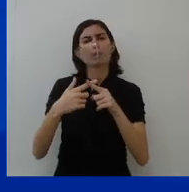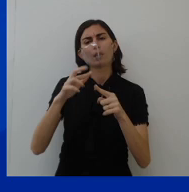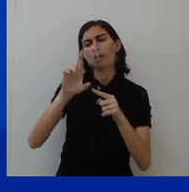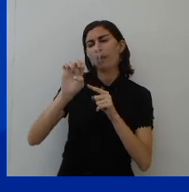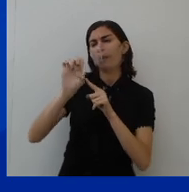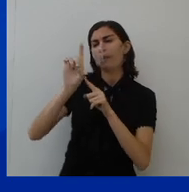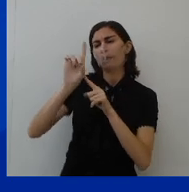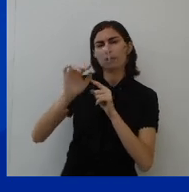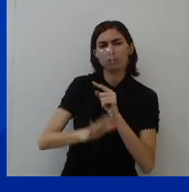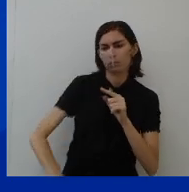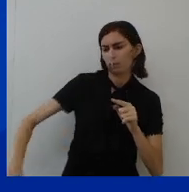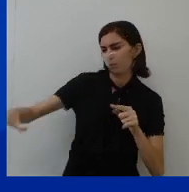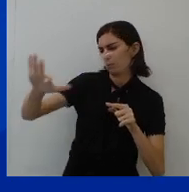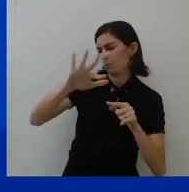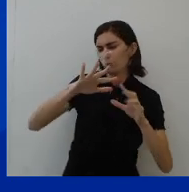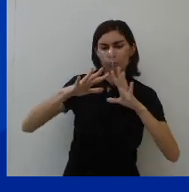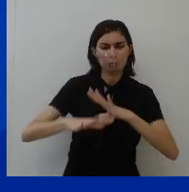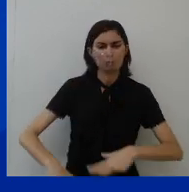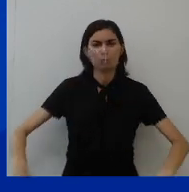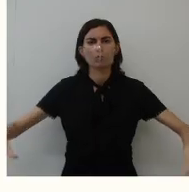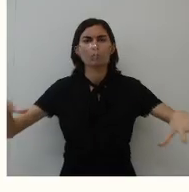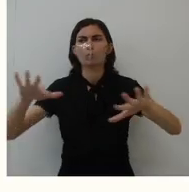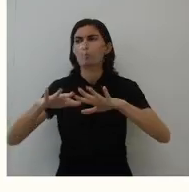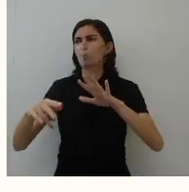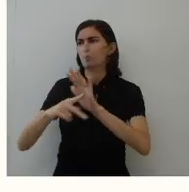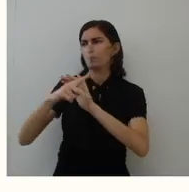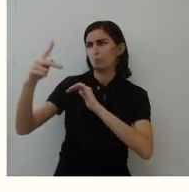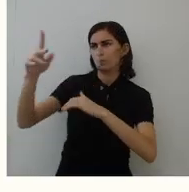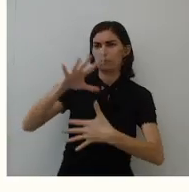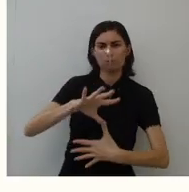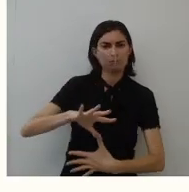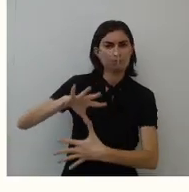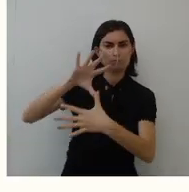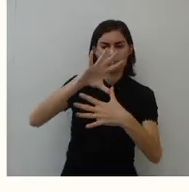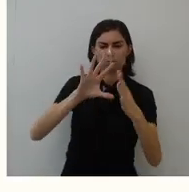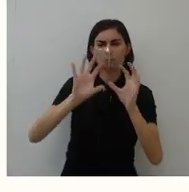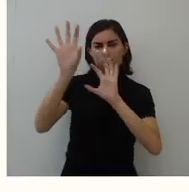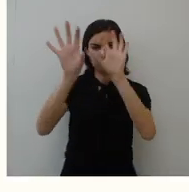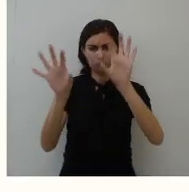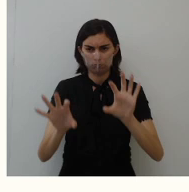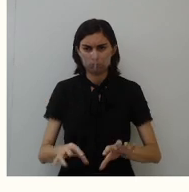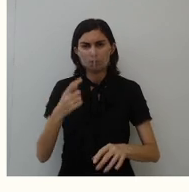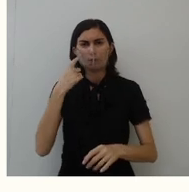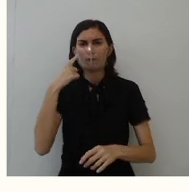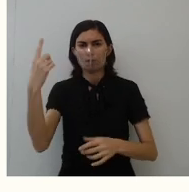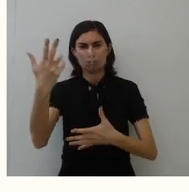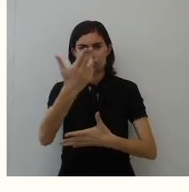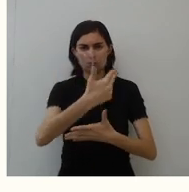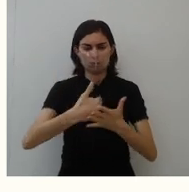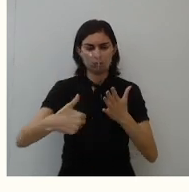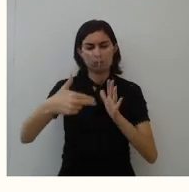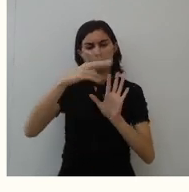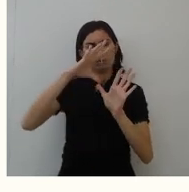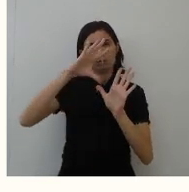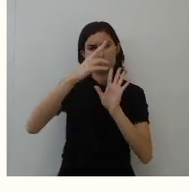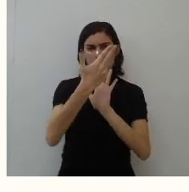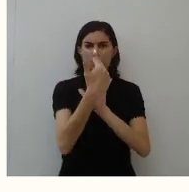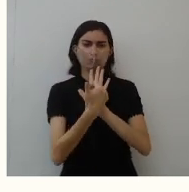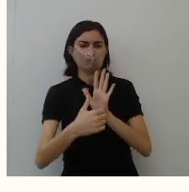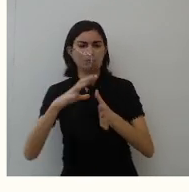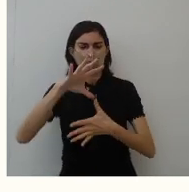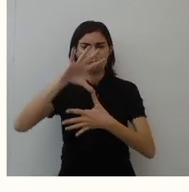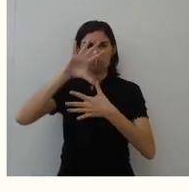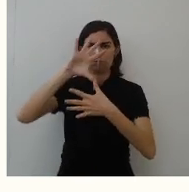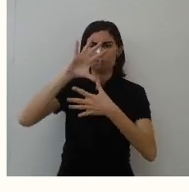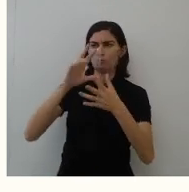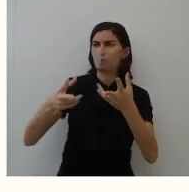Claro, a rede, vindo aqui para o meu slide, ó, veja esse desenho inicial aqui, né? Percebam, o que